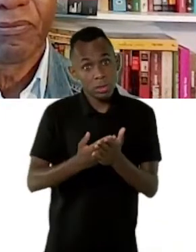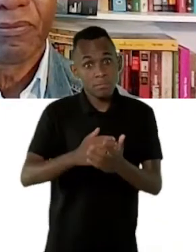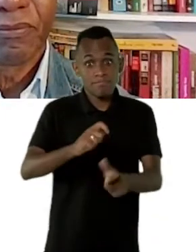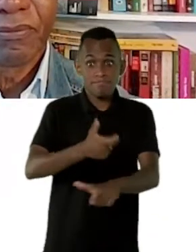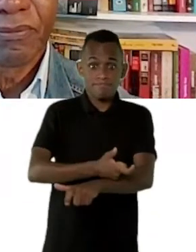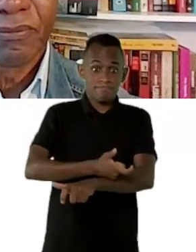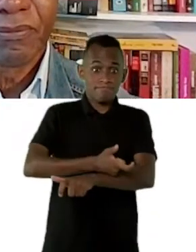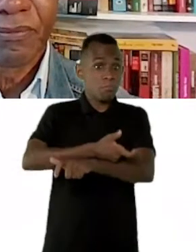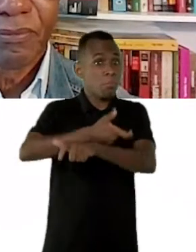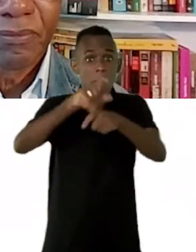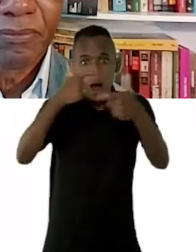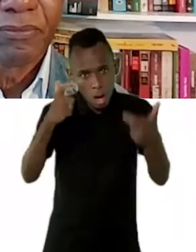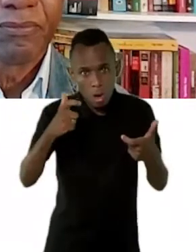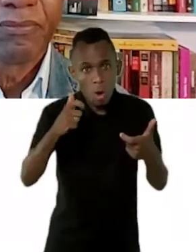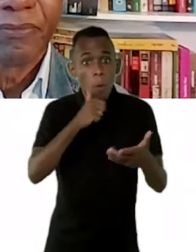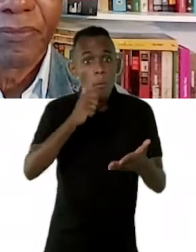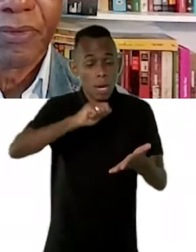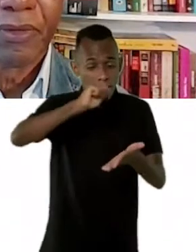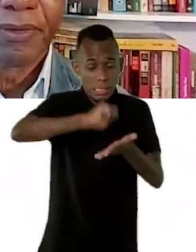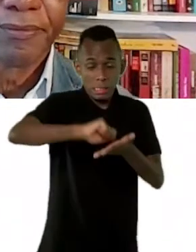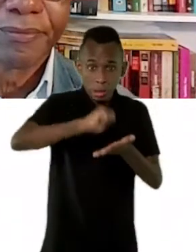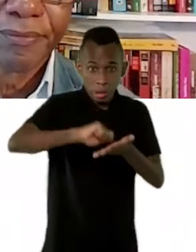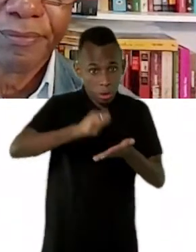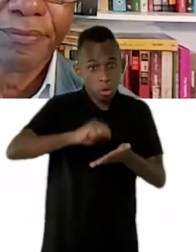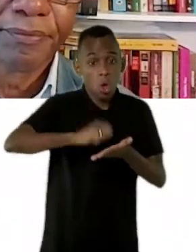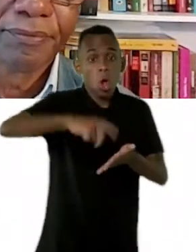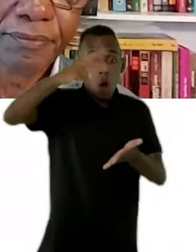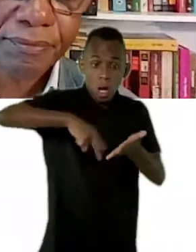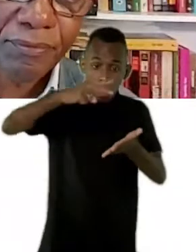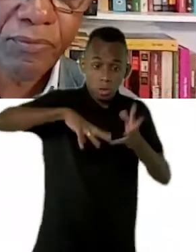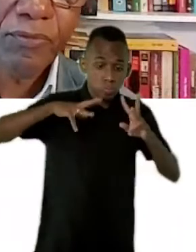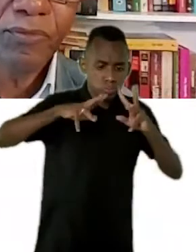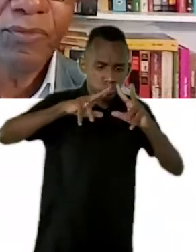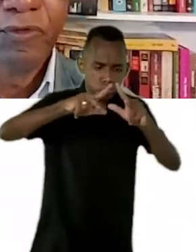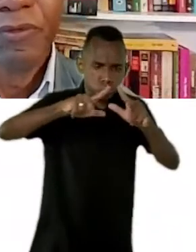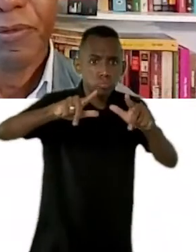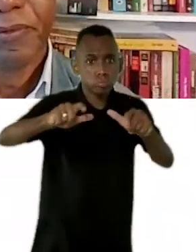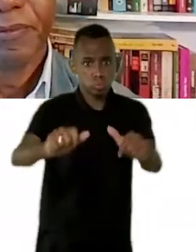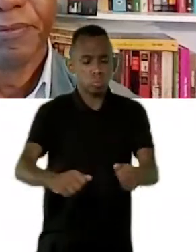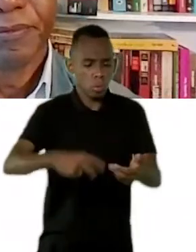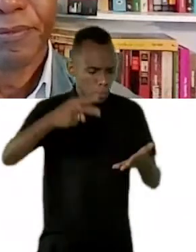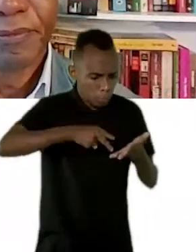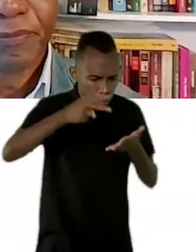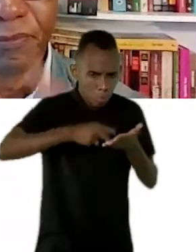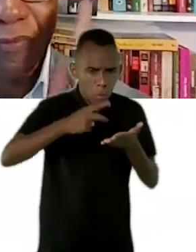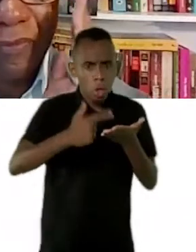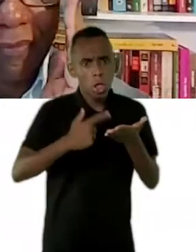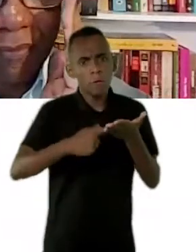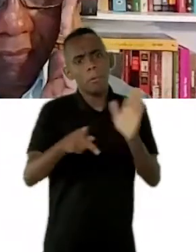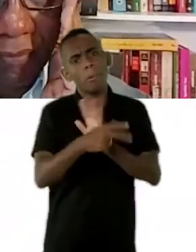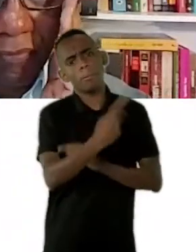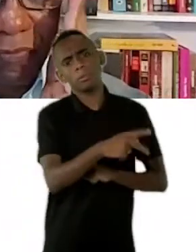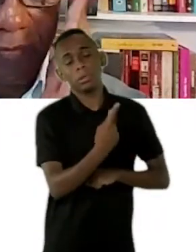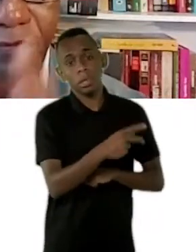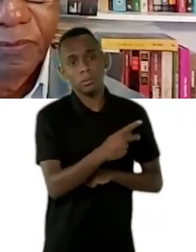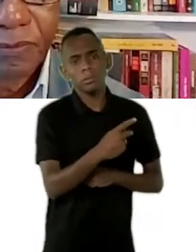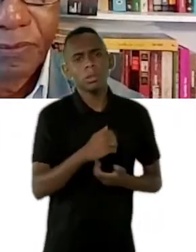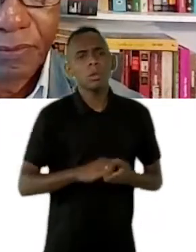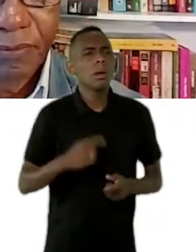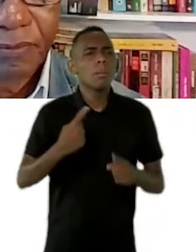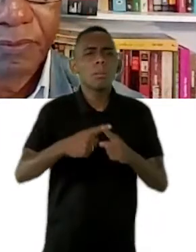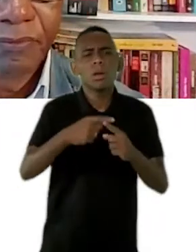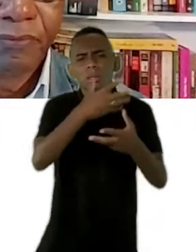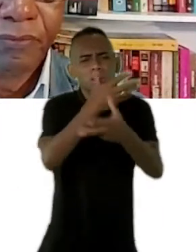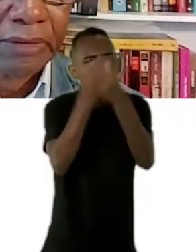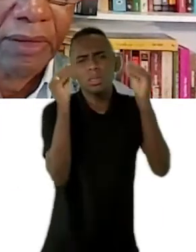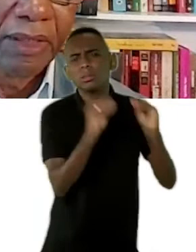lida naquele período, né? Passando Jorge Amado e passando todos os outros que ali, naquele momento, concorriam com ela. Mas por que ela foi esquecida?